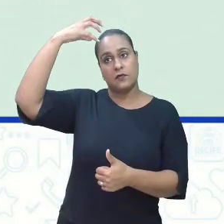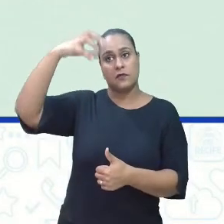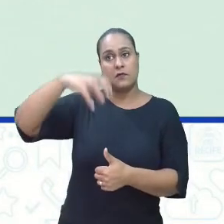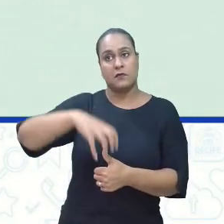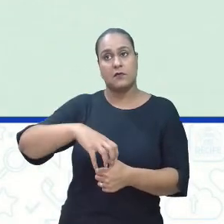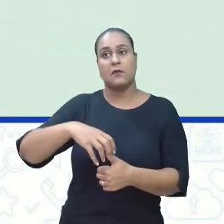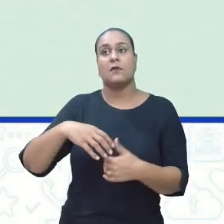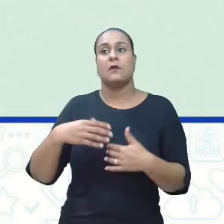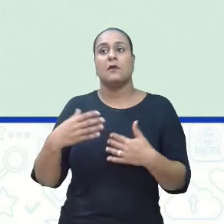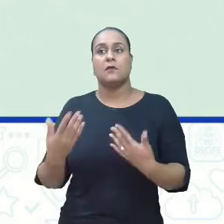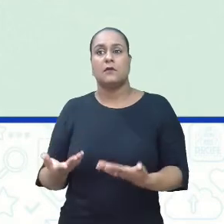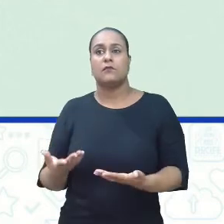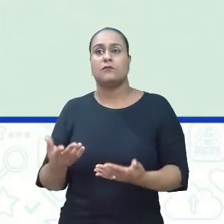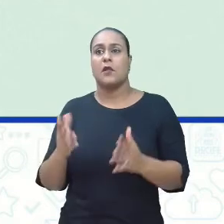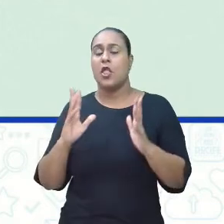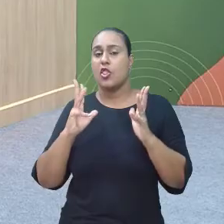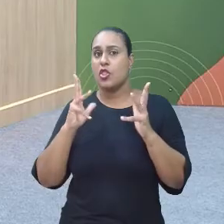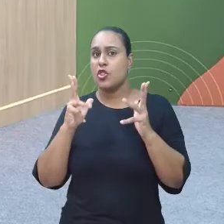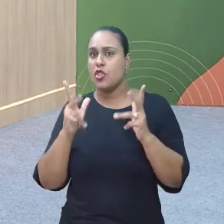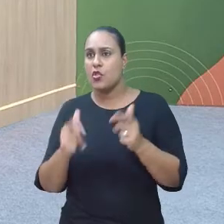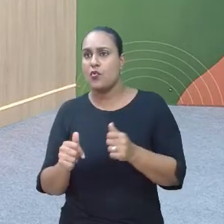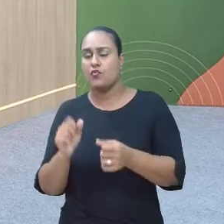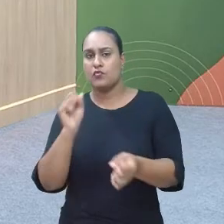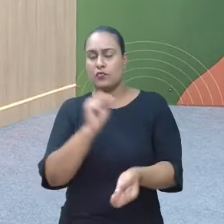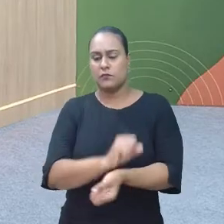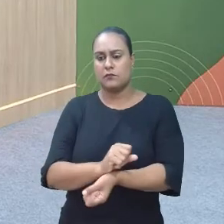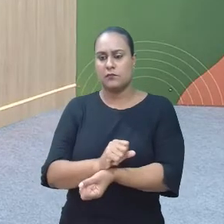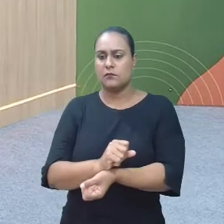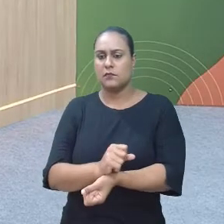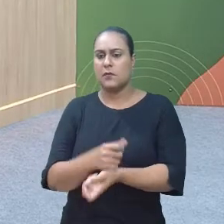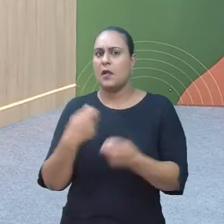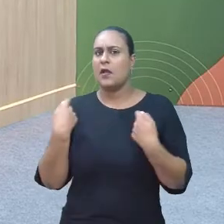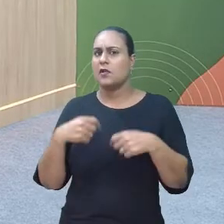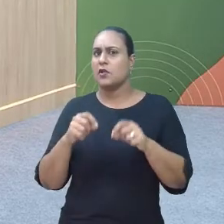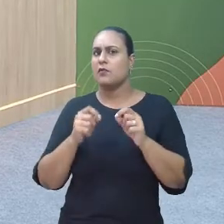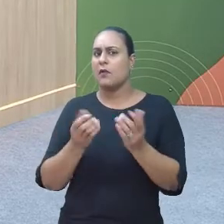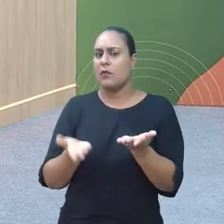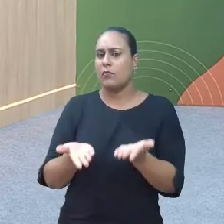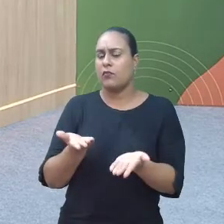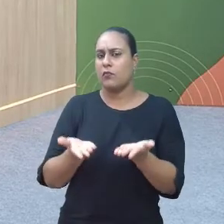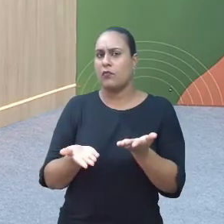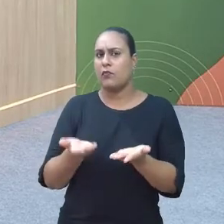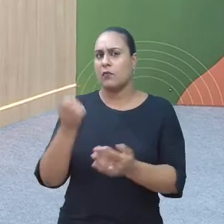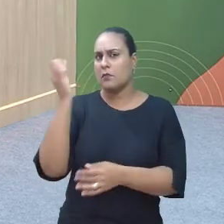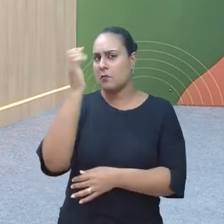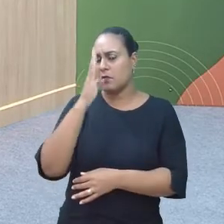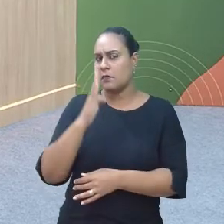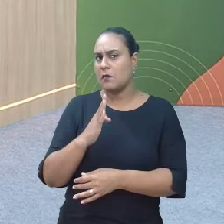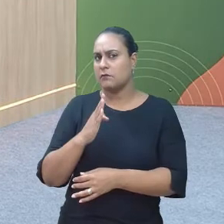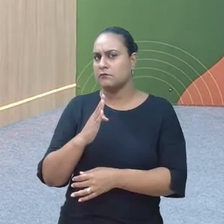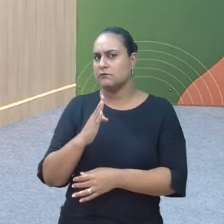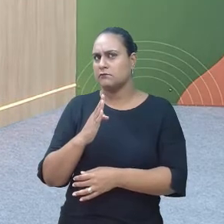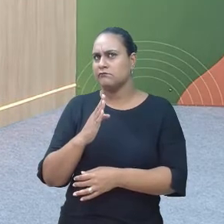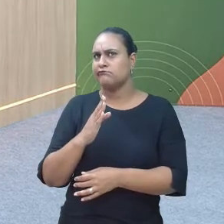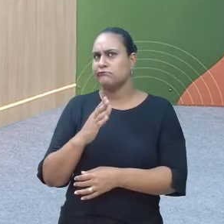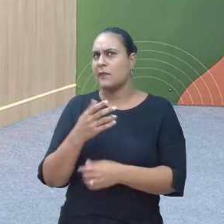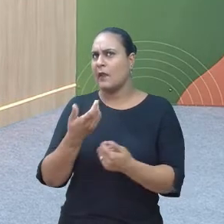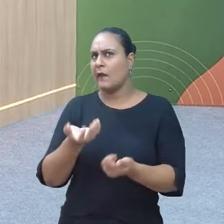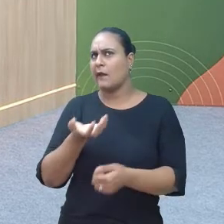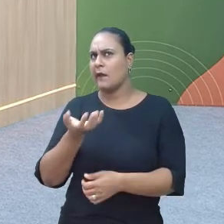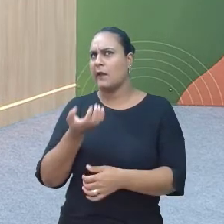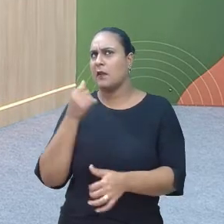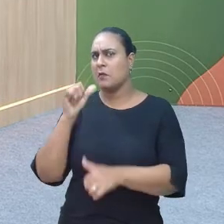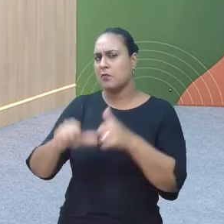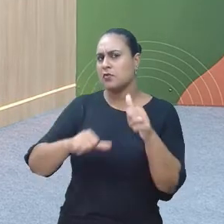sobretudo a monarquia e a escravidão. Então, eles queriam a estabilidade, né, do Brasil que existia até então. Eles até queriam mudança, mais